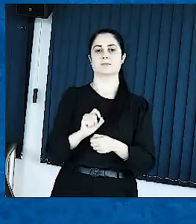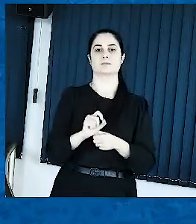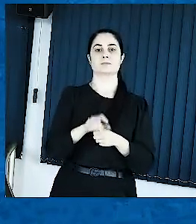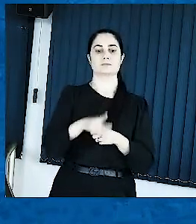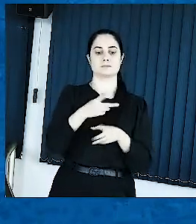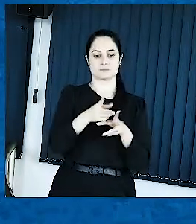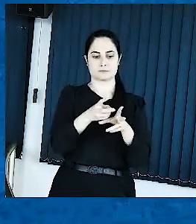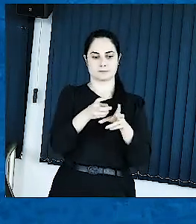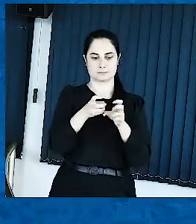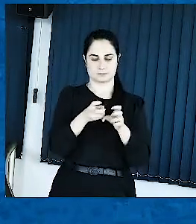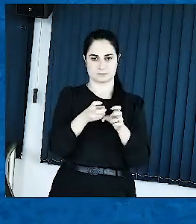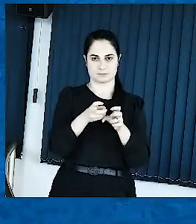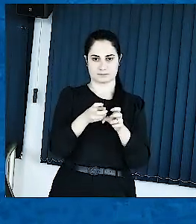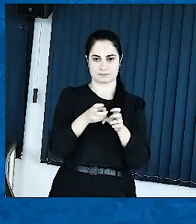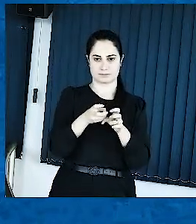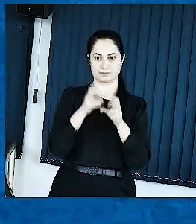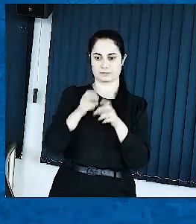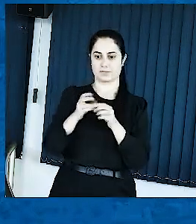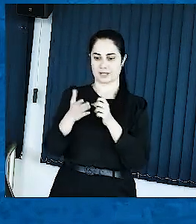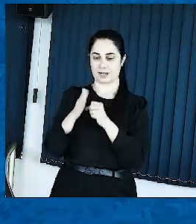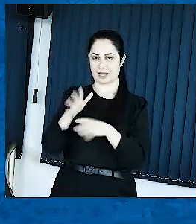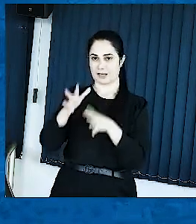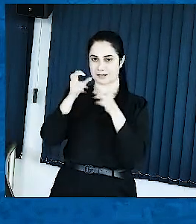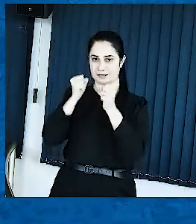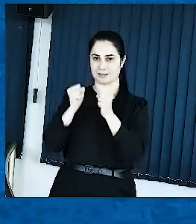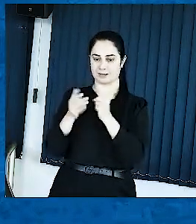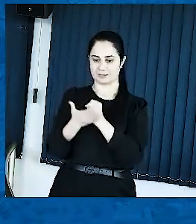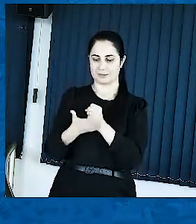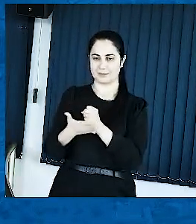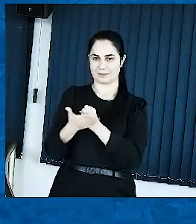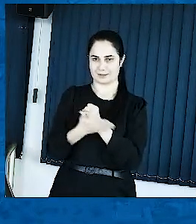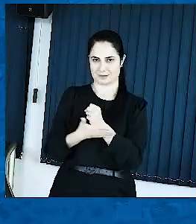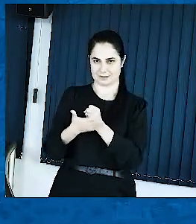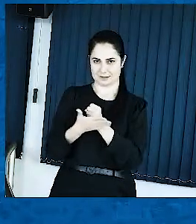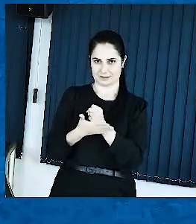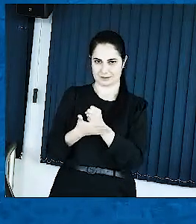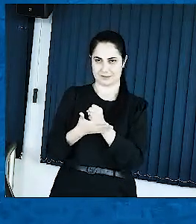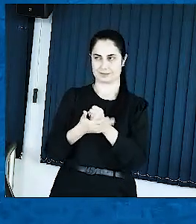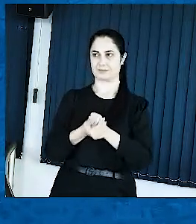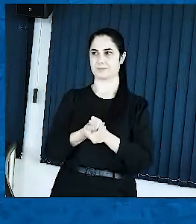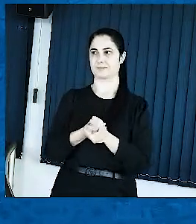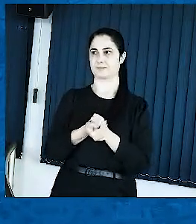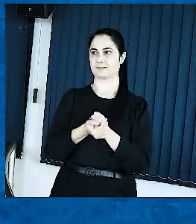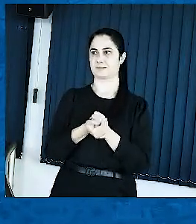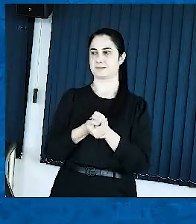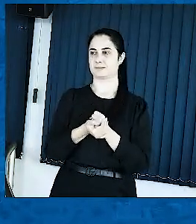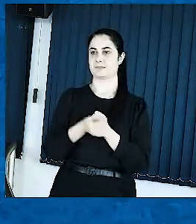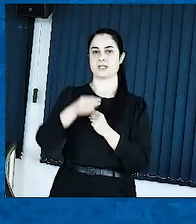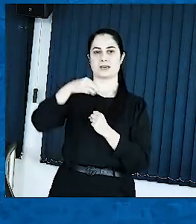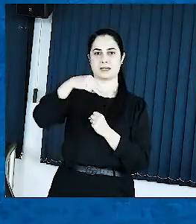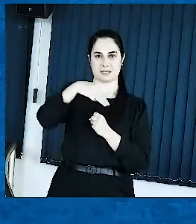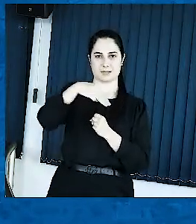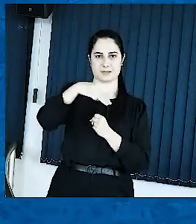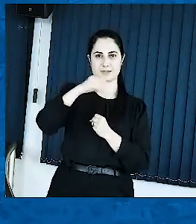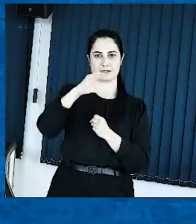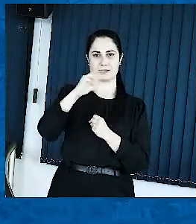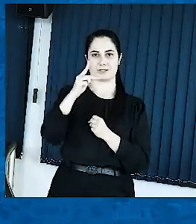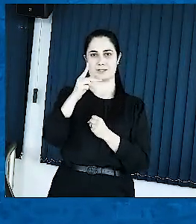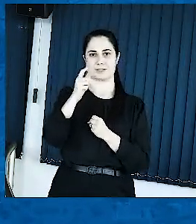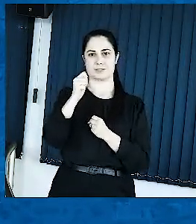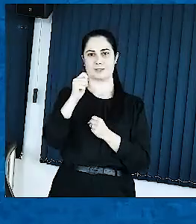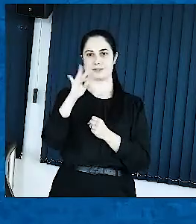Identificar. Rastreio universal na atenção básica com ferramentas validadas. Esse MChat, ele é